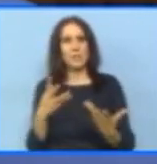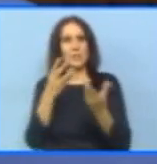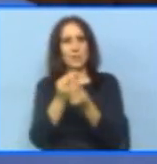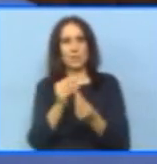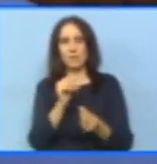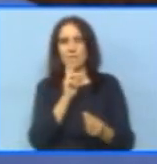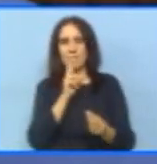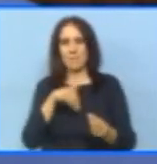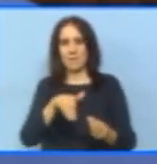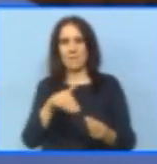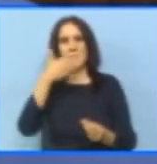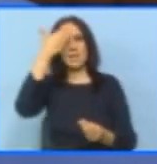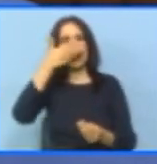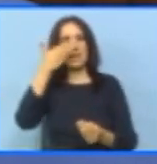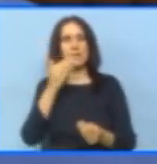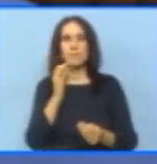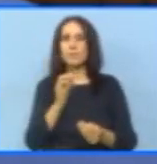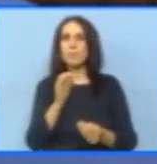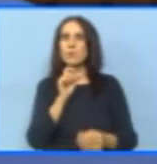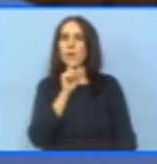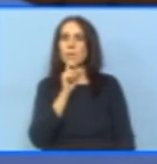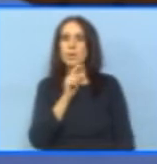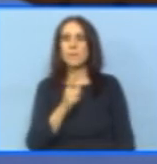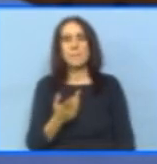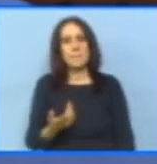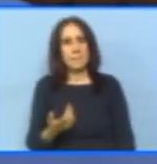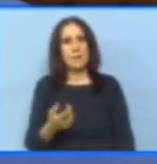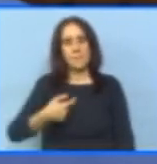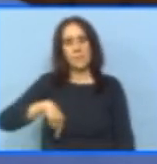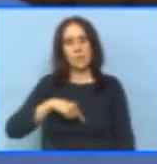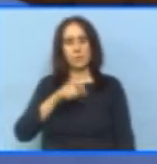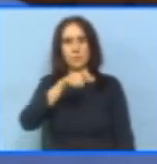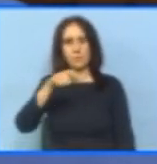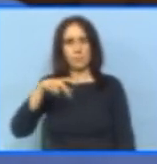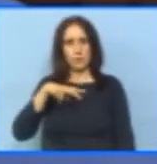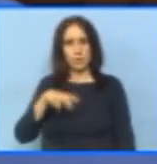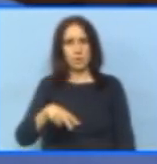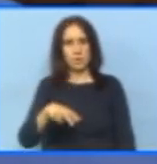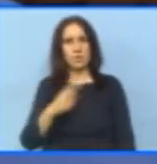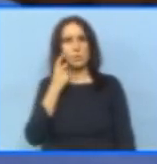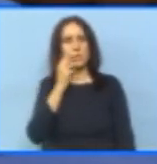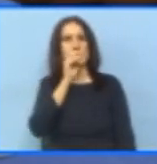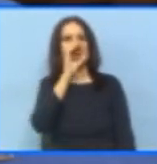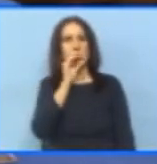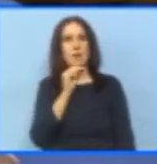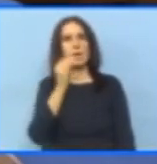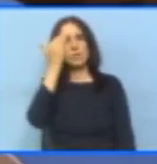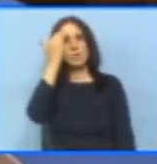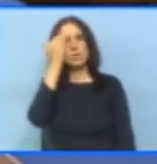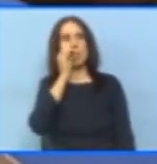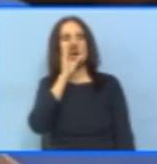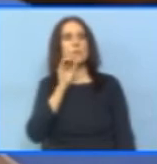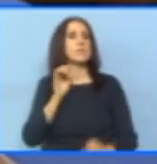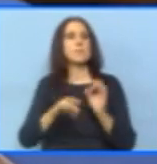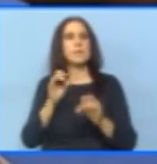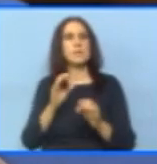em Fátima, vão ser dias que vão ser também uma oportunidade para nós, portugueses, tomarmos conhecimento e consciência do que se